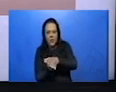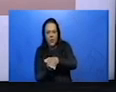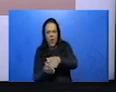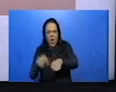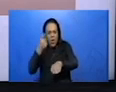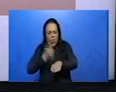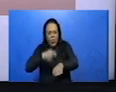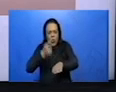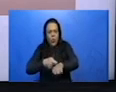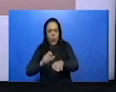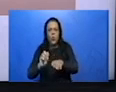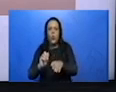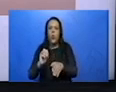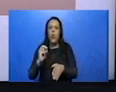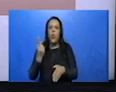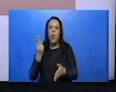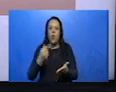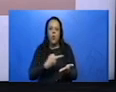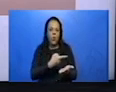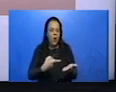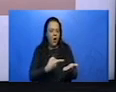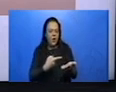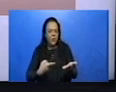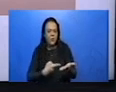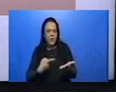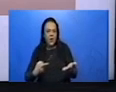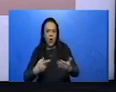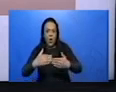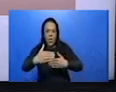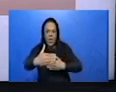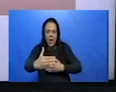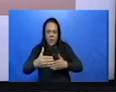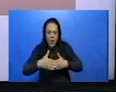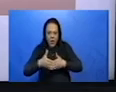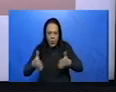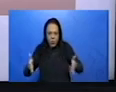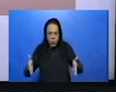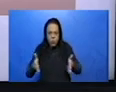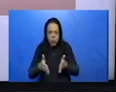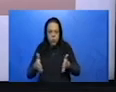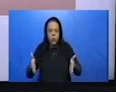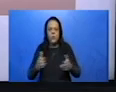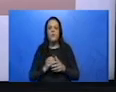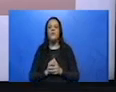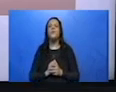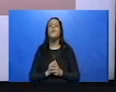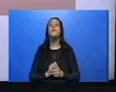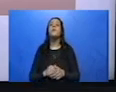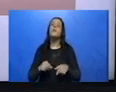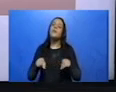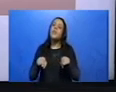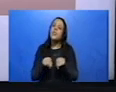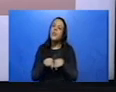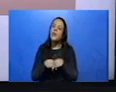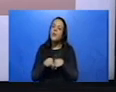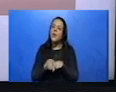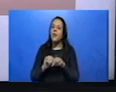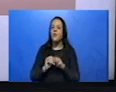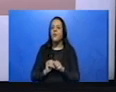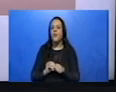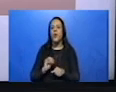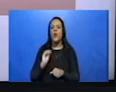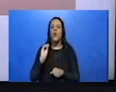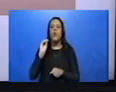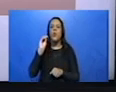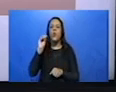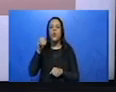dura, né? Qual o tamanho do livro, certo? E que você coloque também o resumo